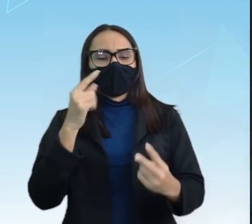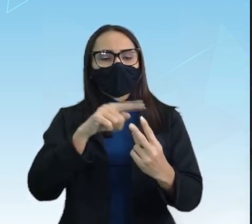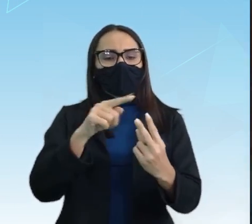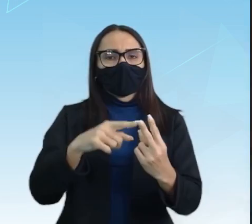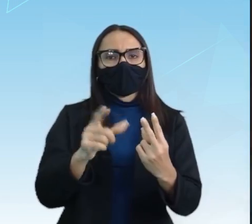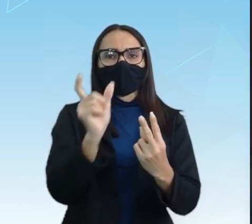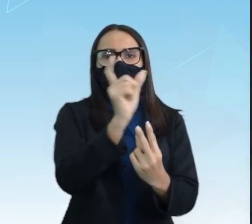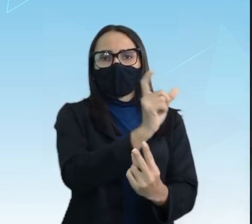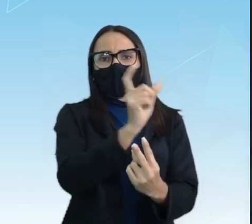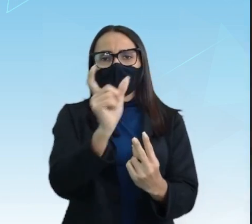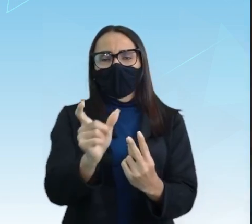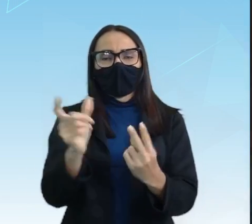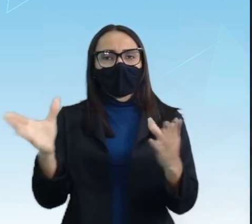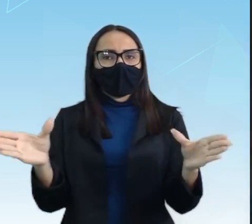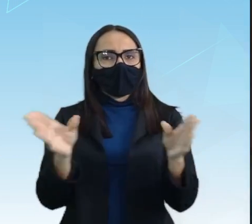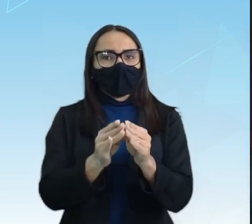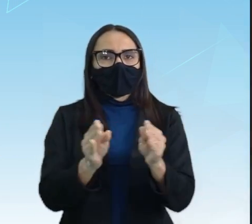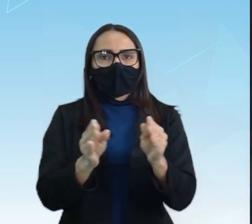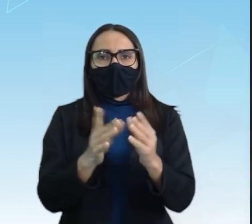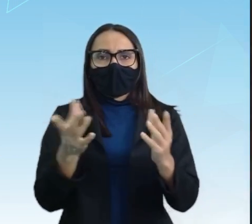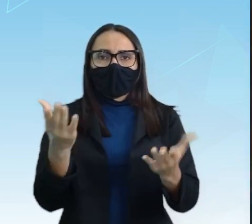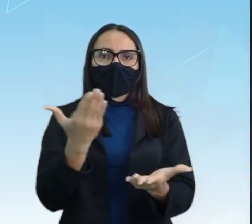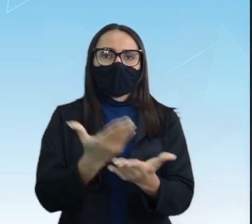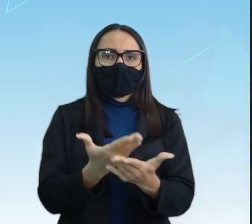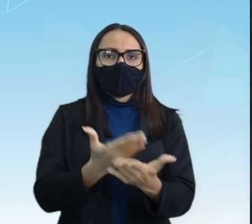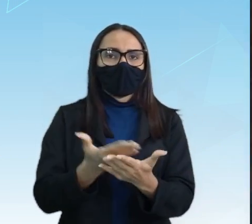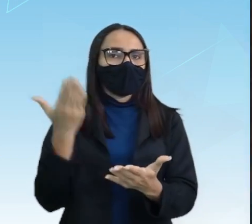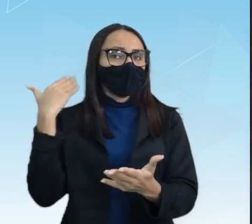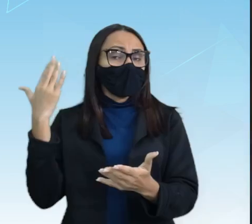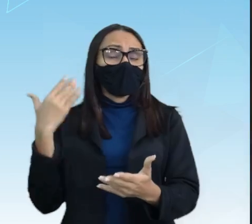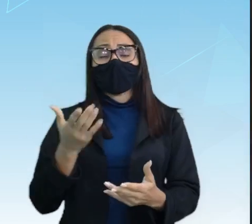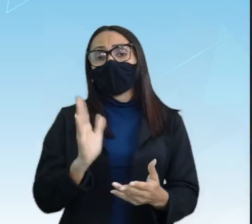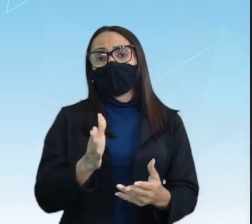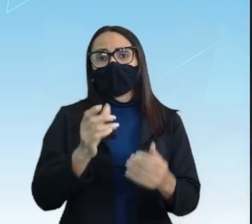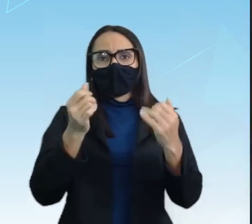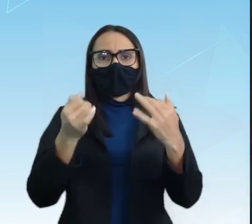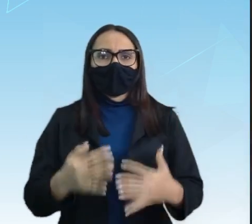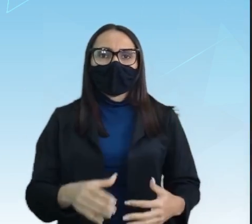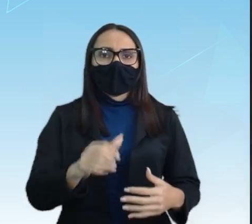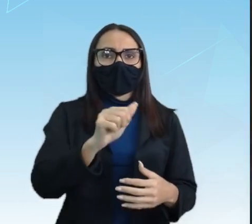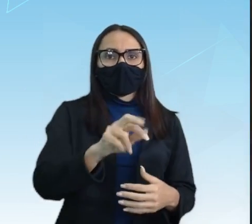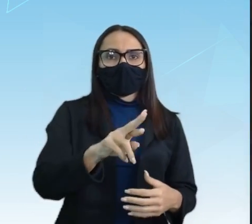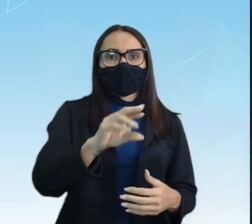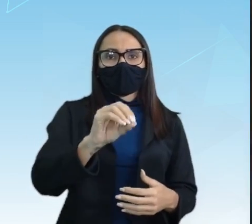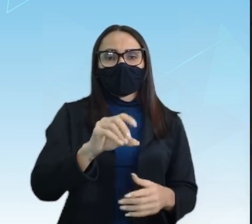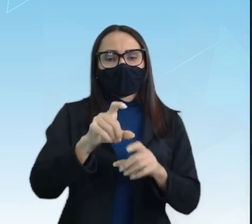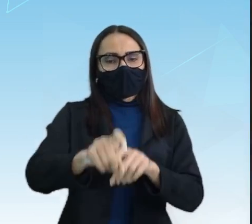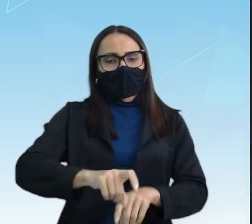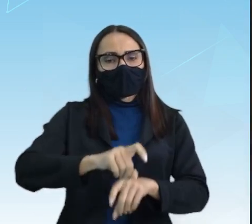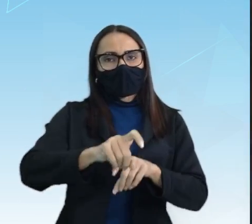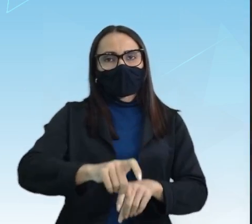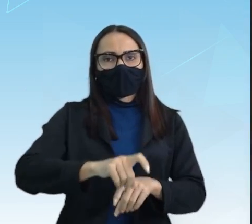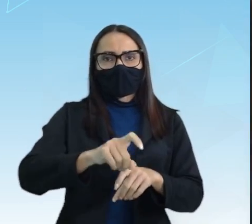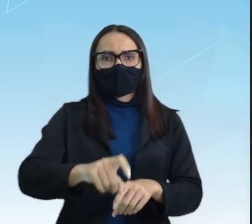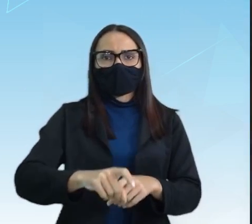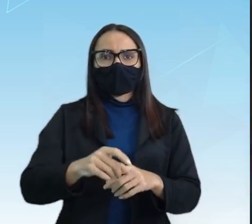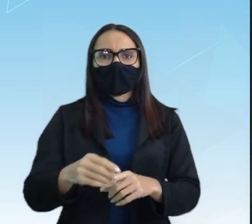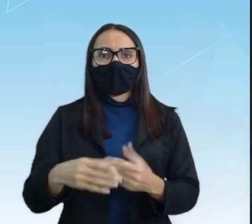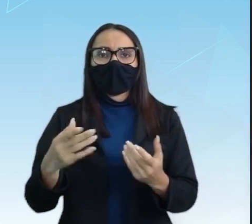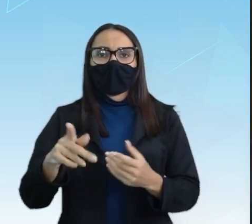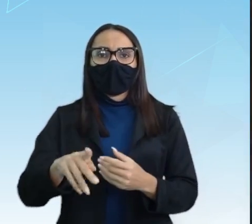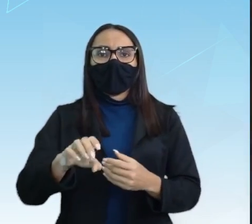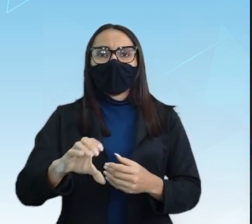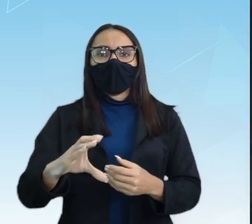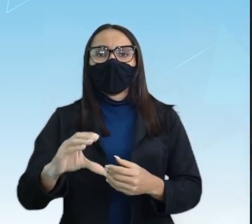palavras em uma, né? Na nossa aula anterior eu já expliquei um pouquinho. Agro, tudo que tiver em agricultura.